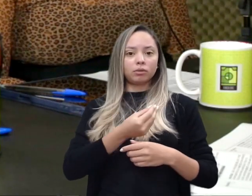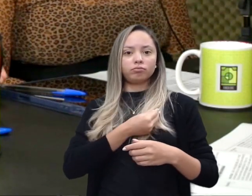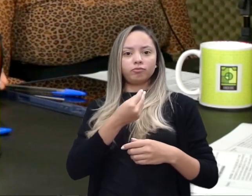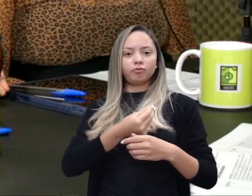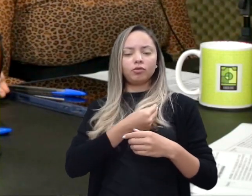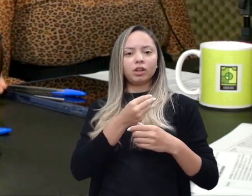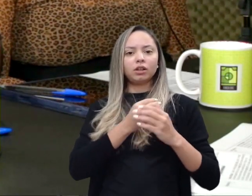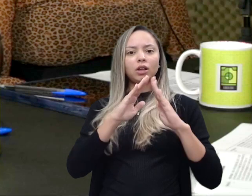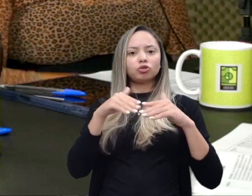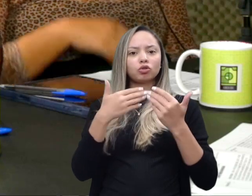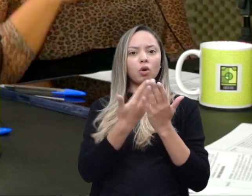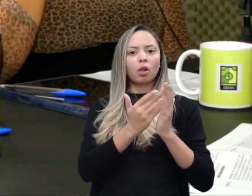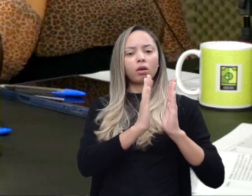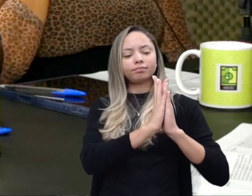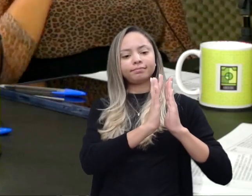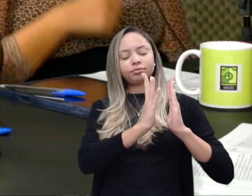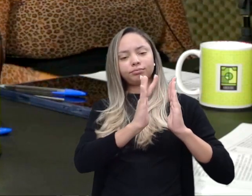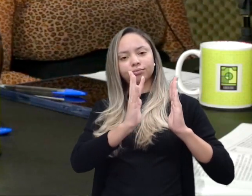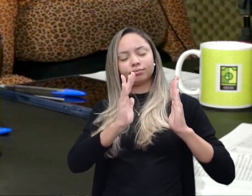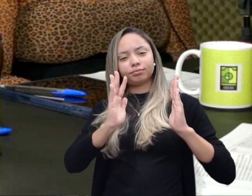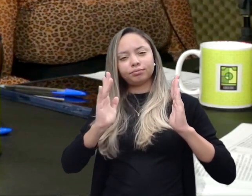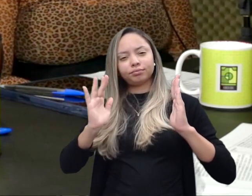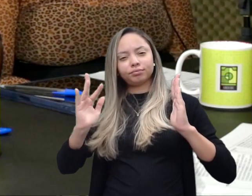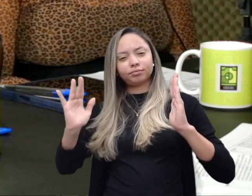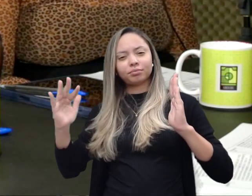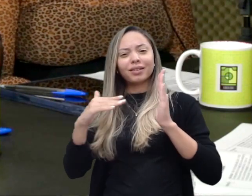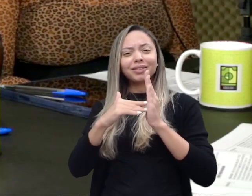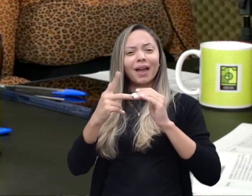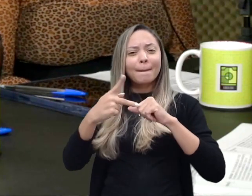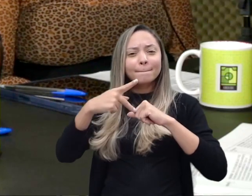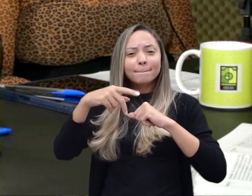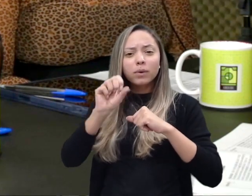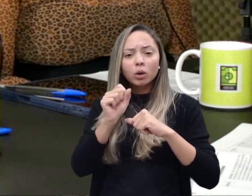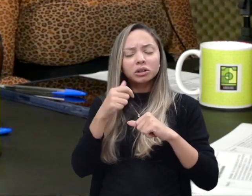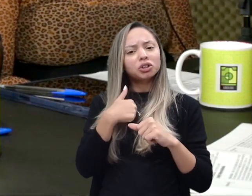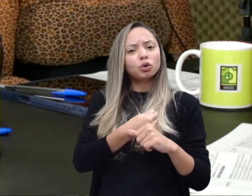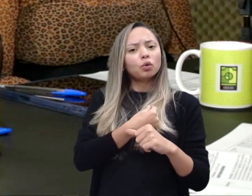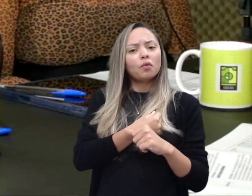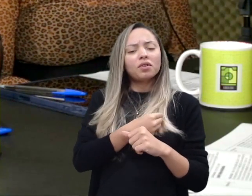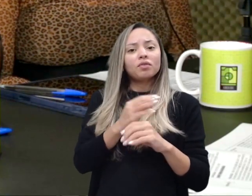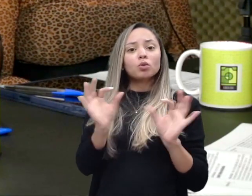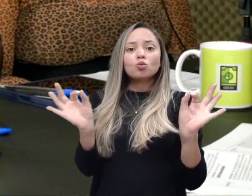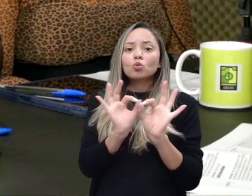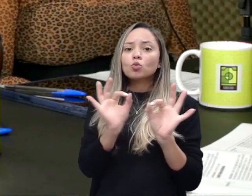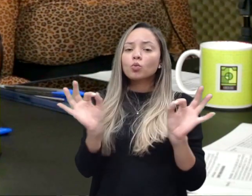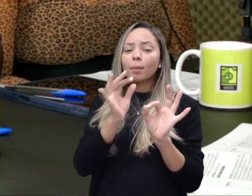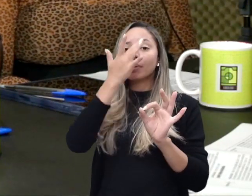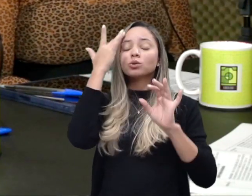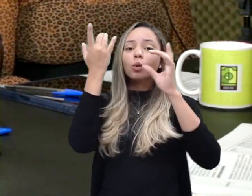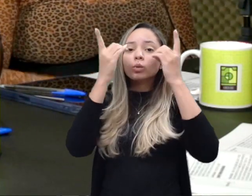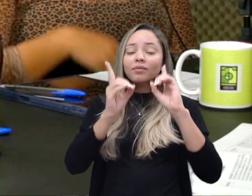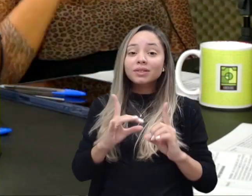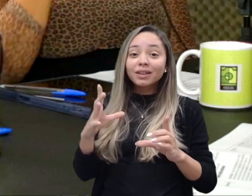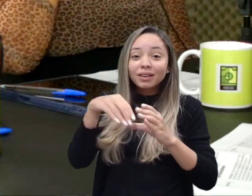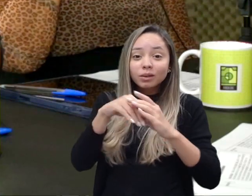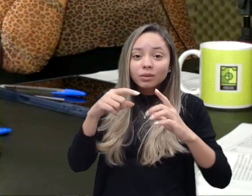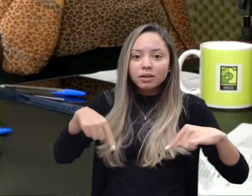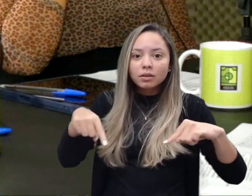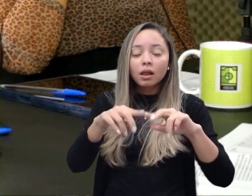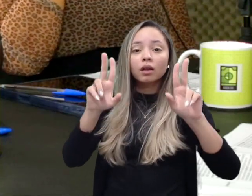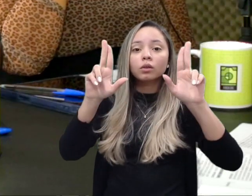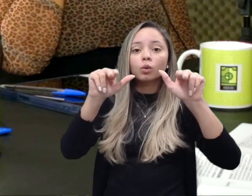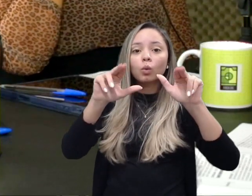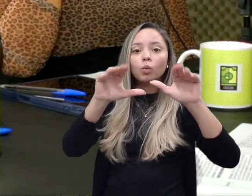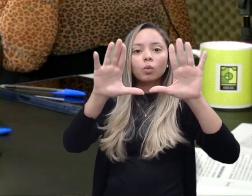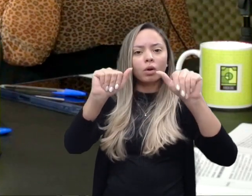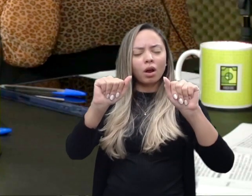da educação infantil, até me formar, até minhas pós-graduações, eu não convivi com nenhuma outra pessoa com deficiência dentro da minha sala de aula. Mas